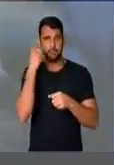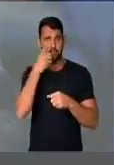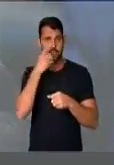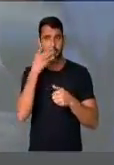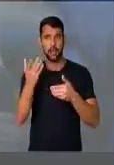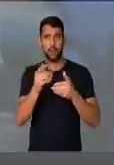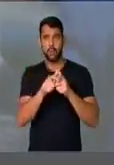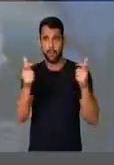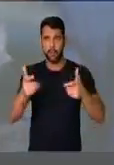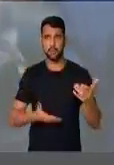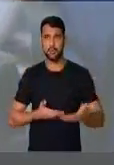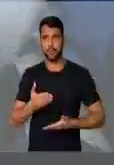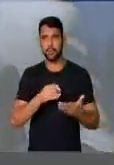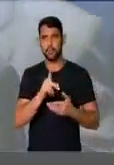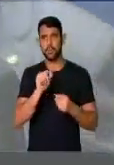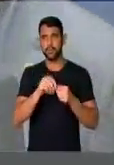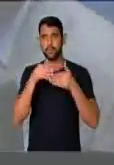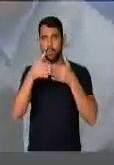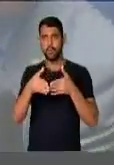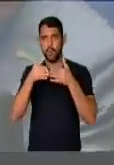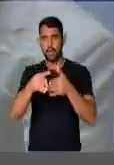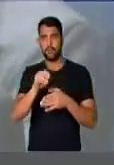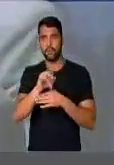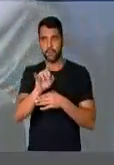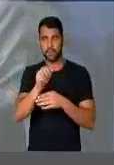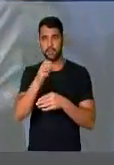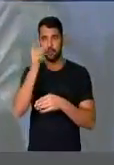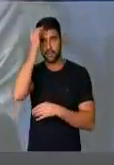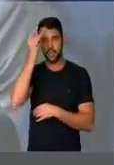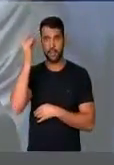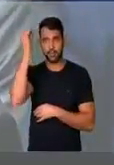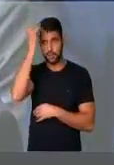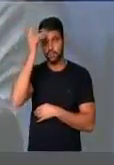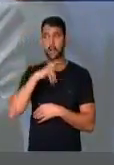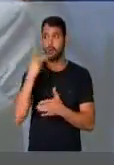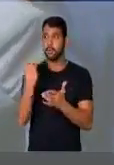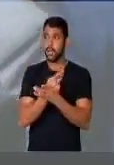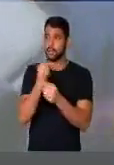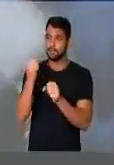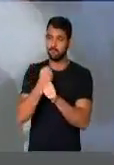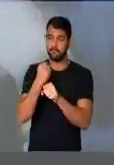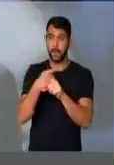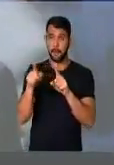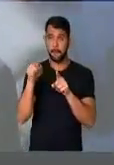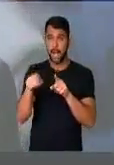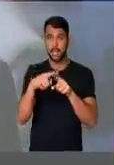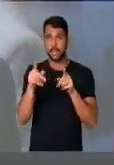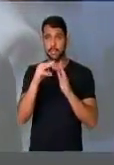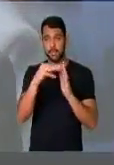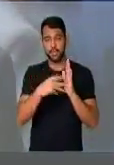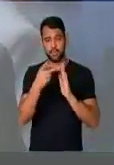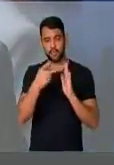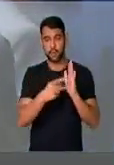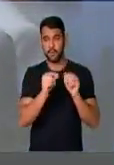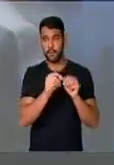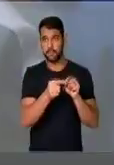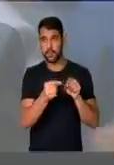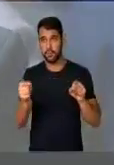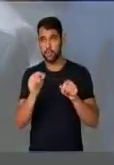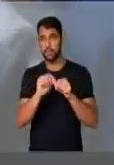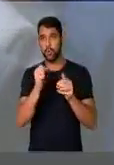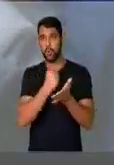do serviço portuário, principalmente no norte fluminense, no estado do Espírito Santo. E essa medida provisória vai permitir que no processo